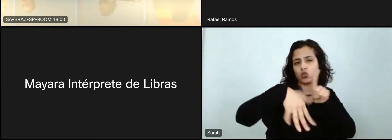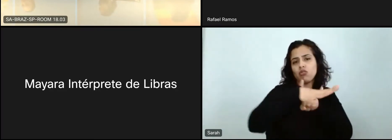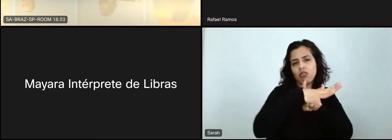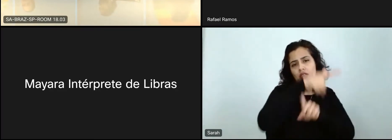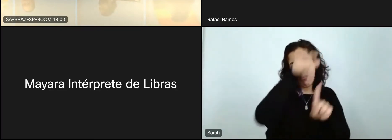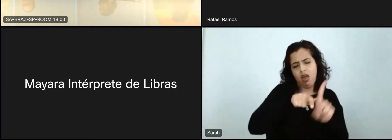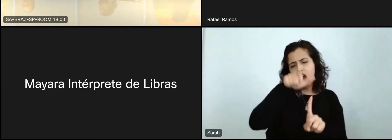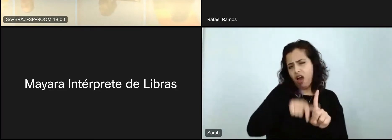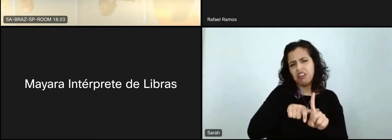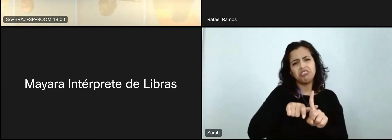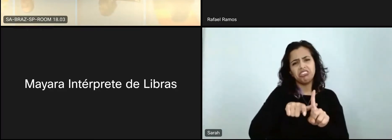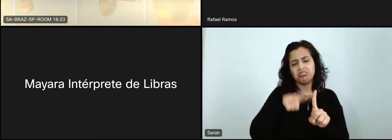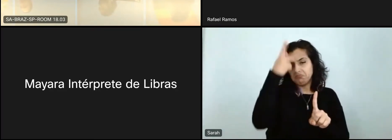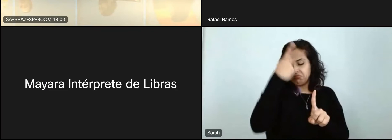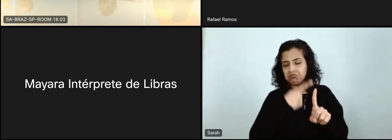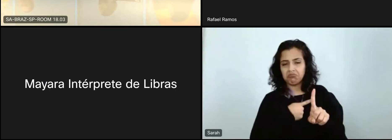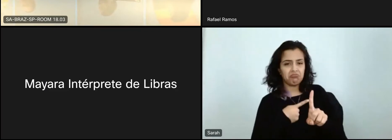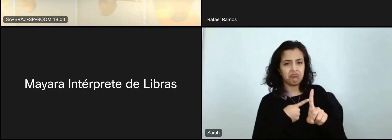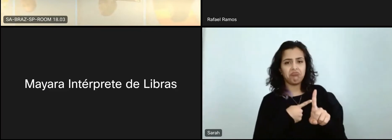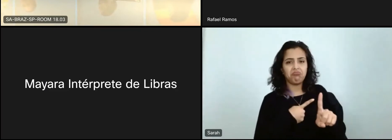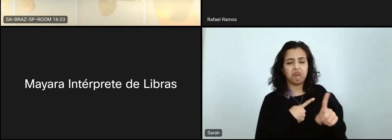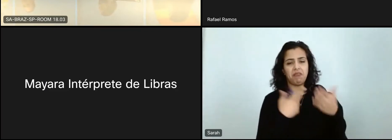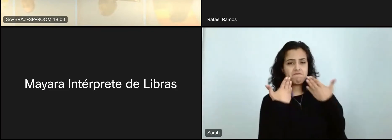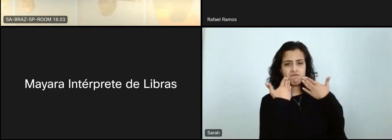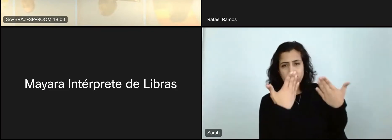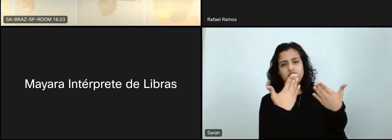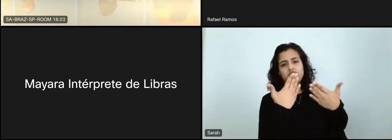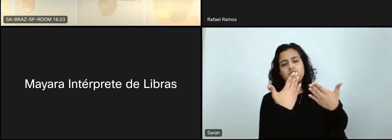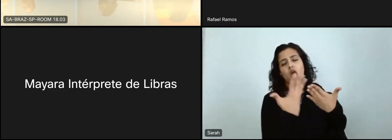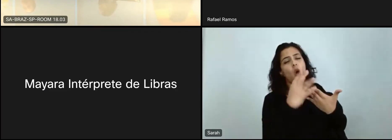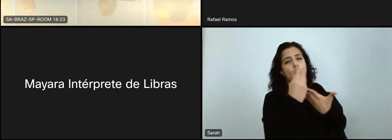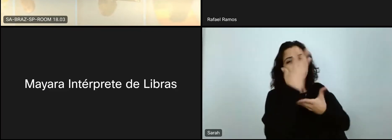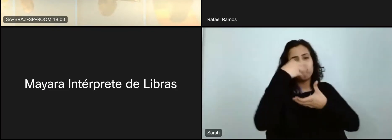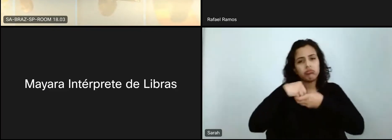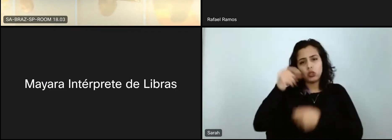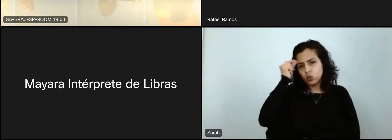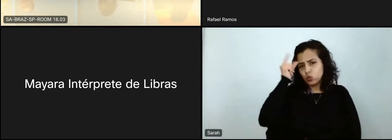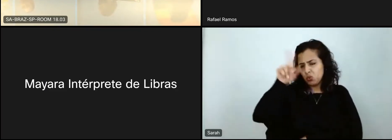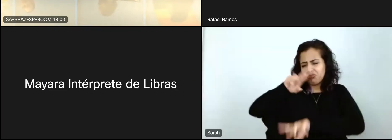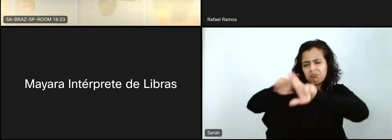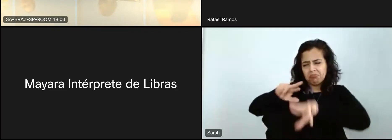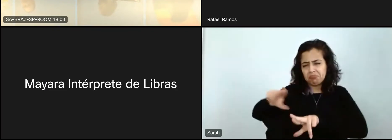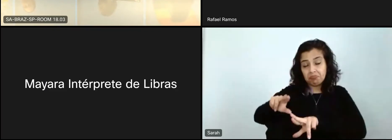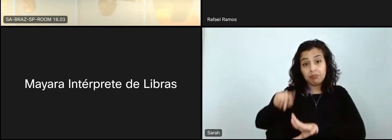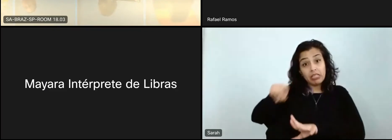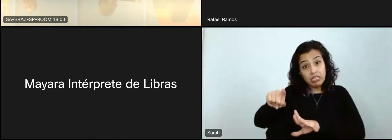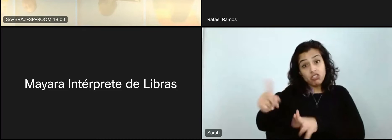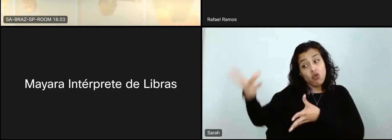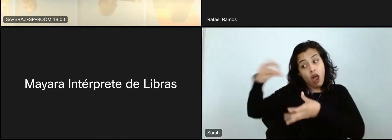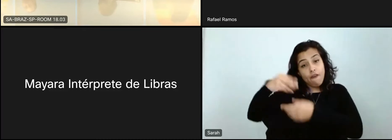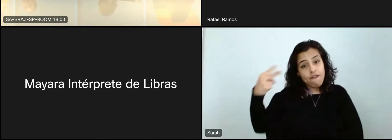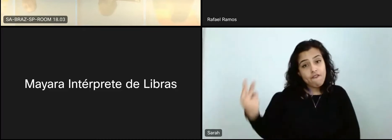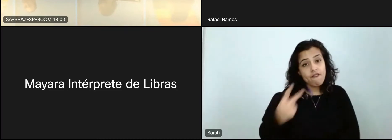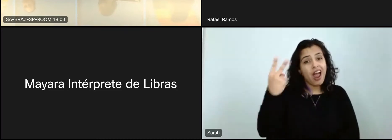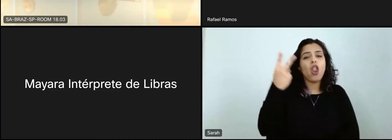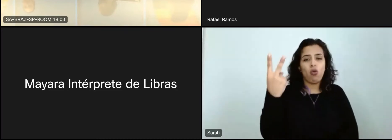de nós, seja por aspectos étnicos, raciais. Então, ter isso como um valor da companhia, e mais do que